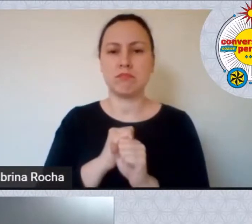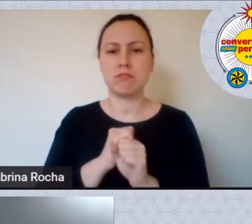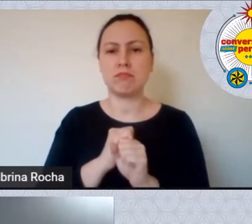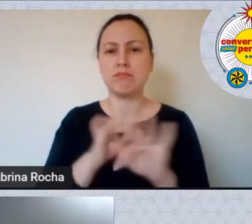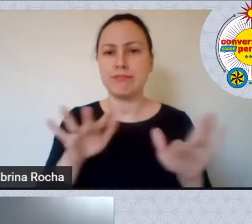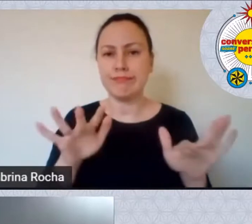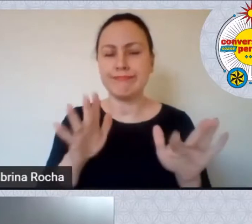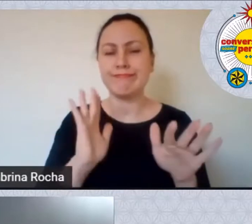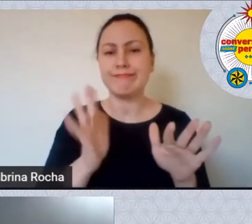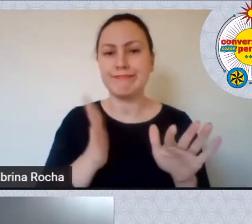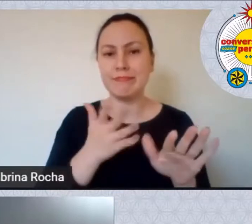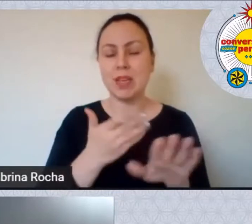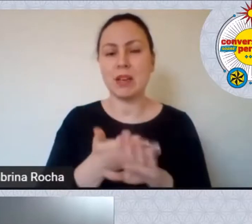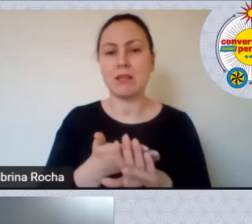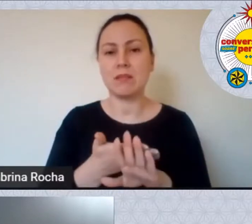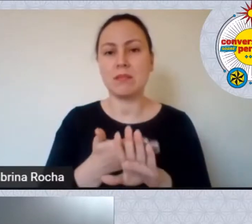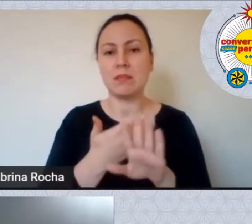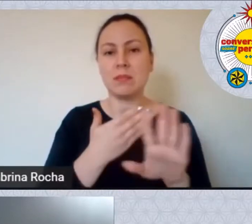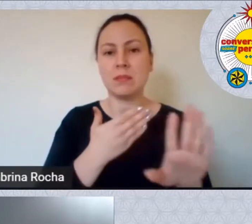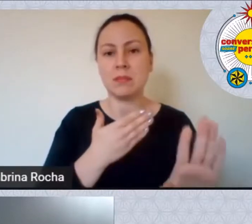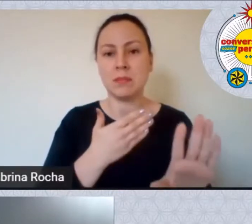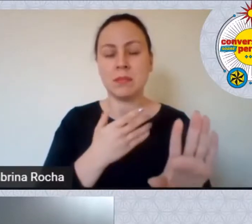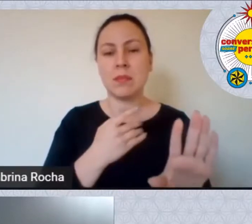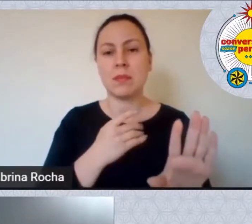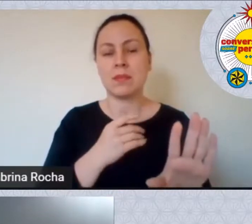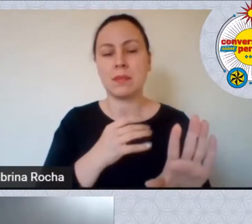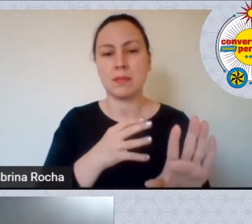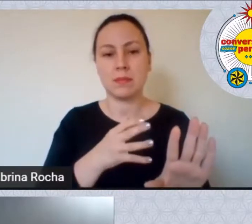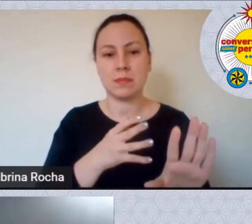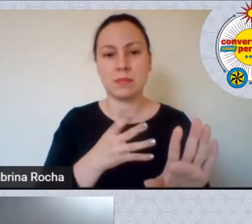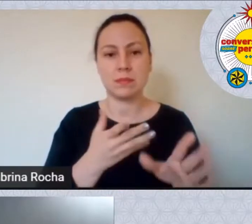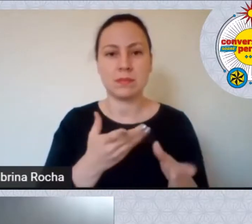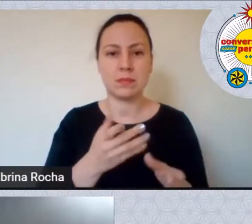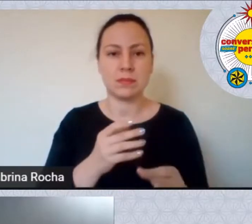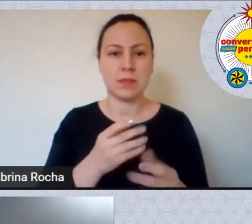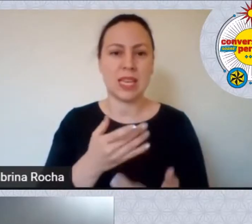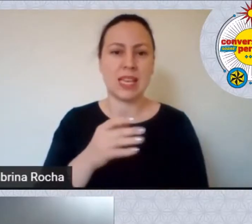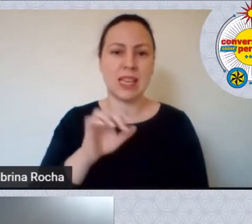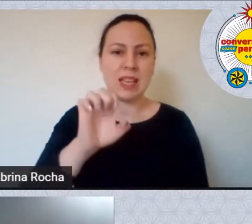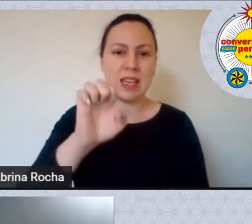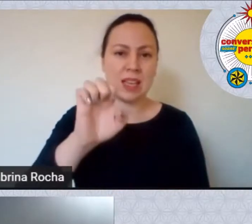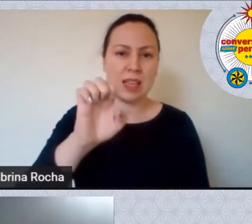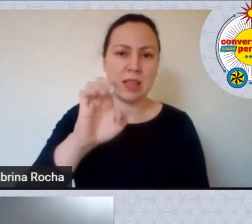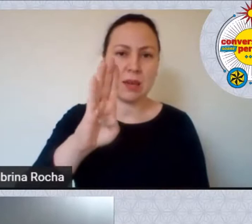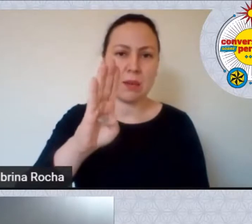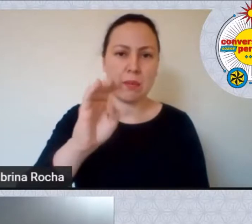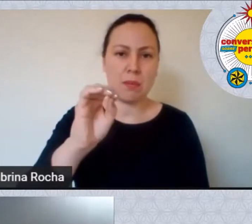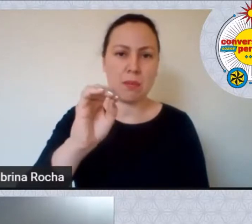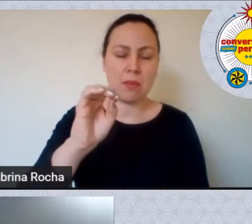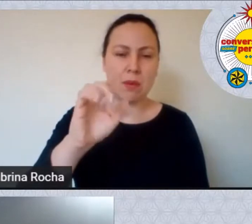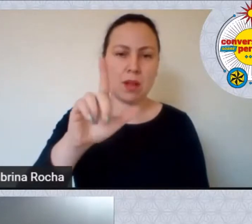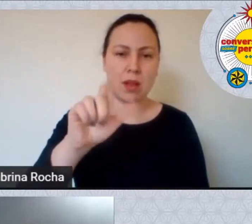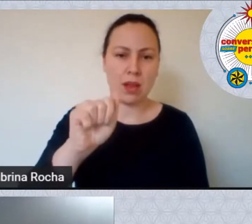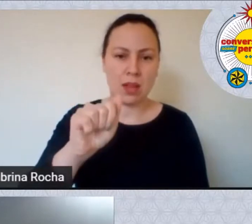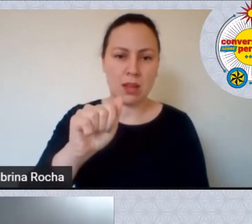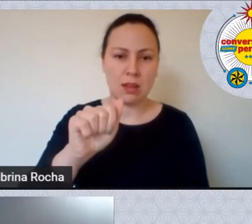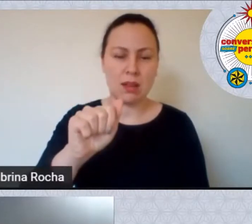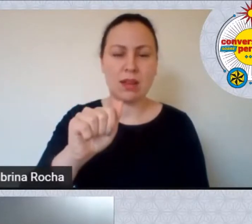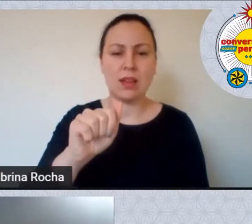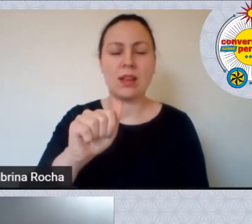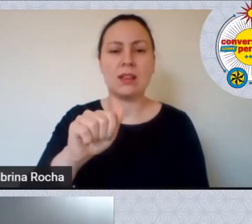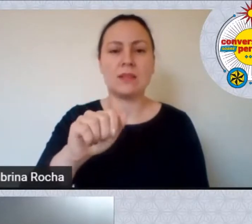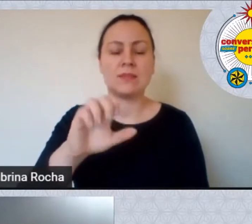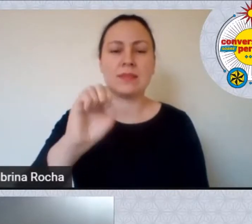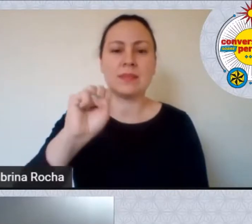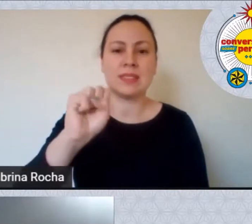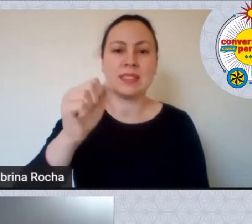recolhimento social muito menos extenso, por exemplo, na Ebola, na SARS-1, na gripe